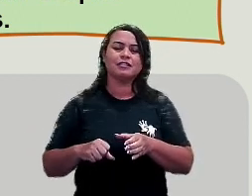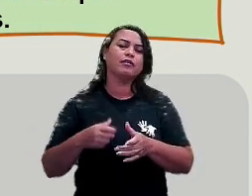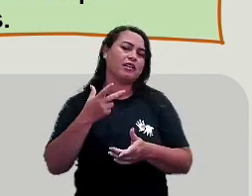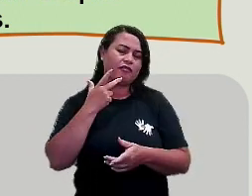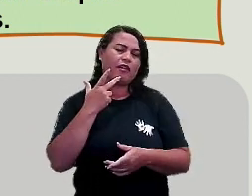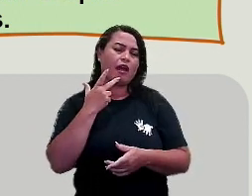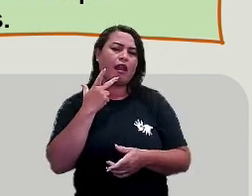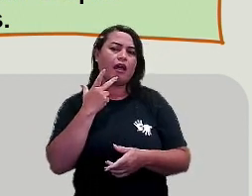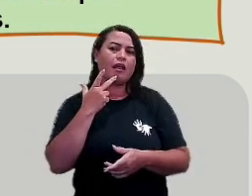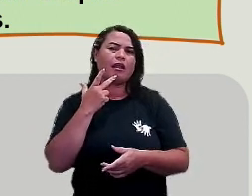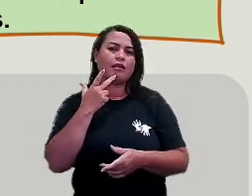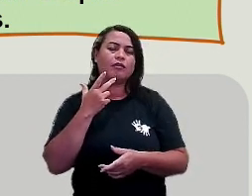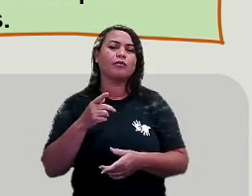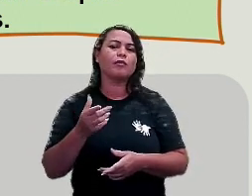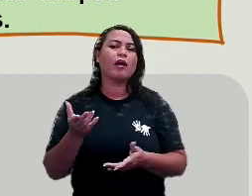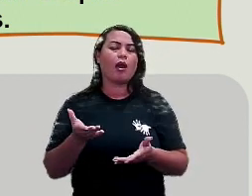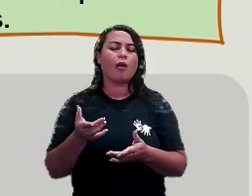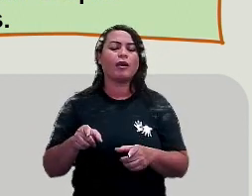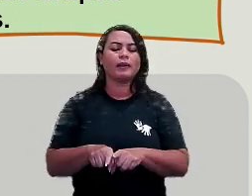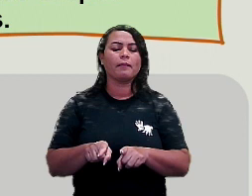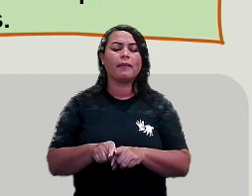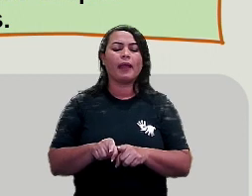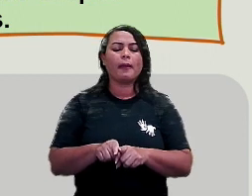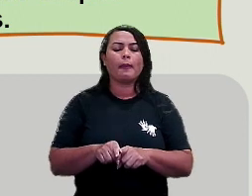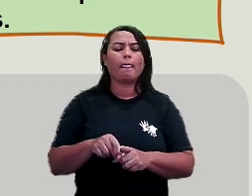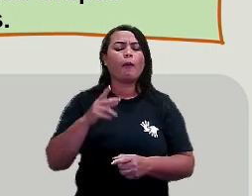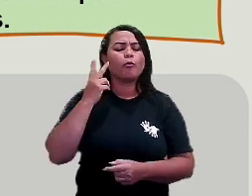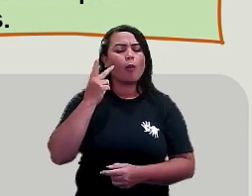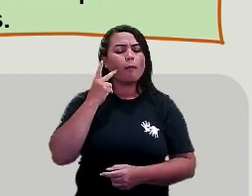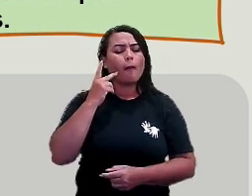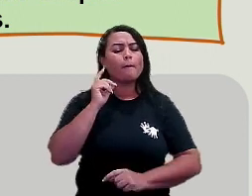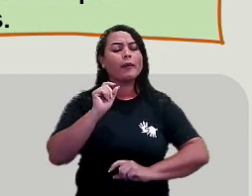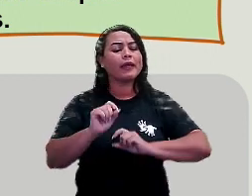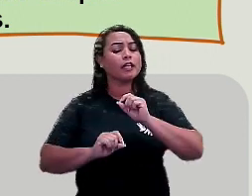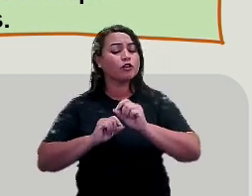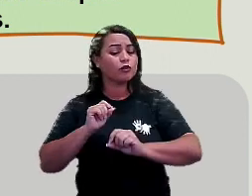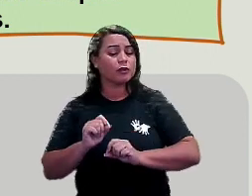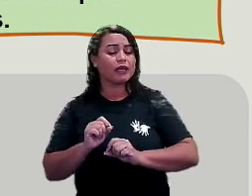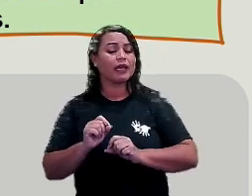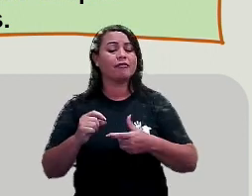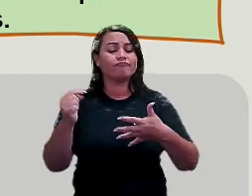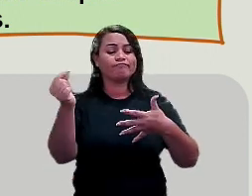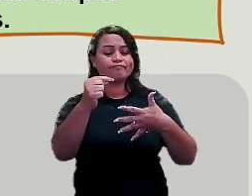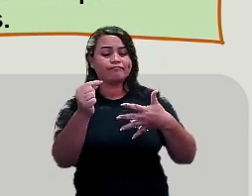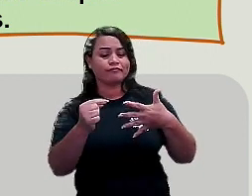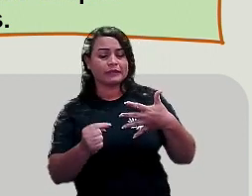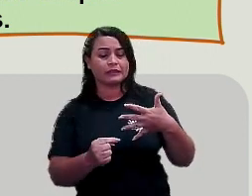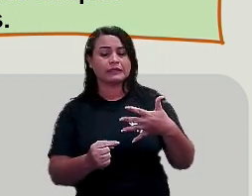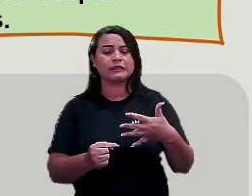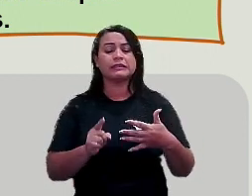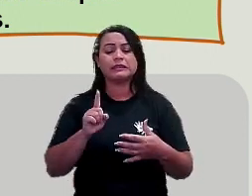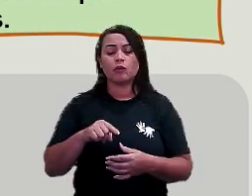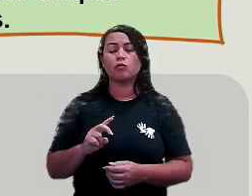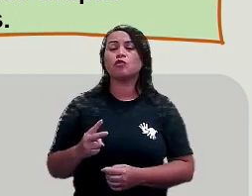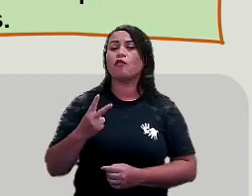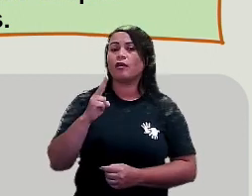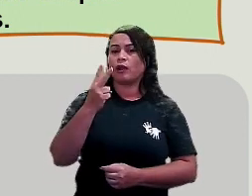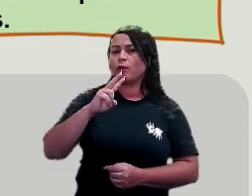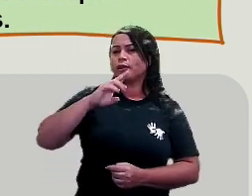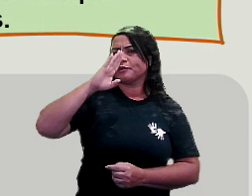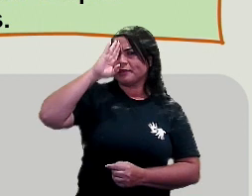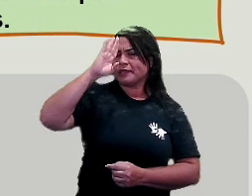eu relatei agorinha. Geralmente a ligação entre os integrantes de um grupo são os valores, princípios e interesses em